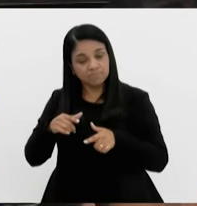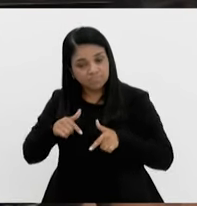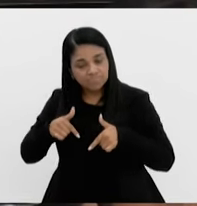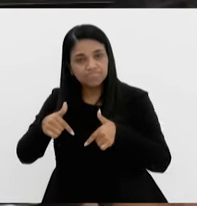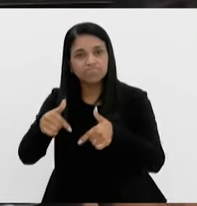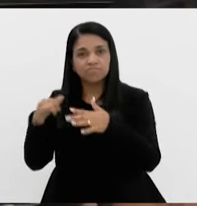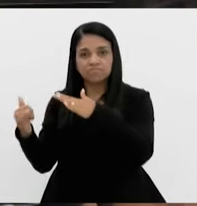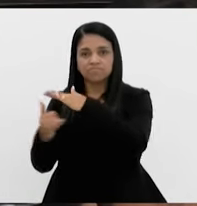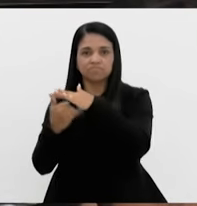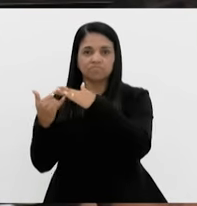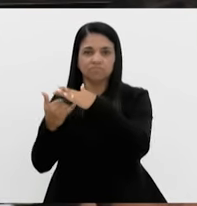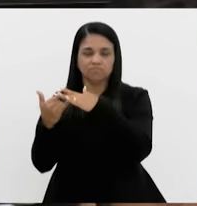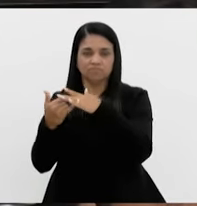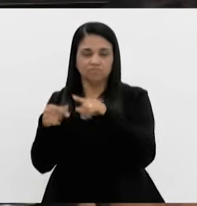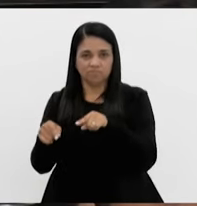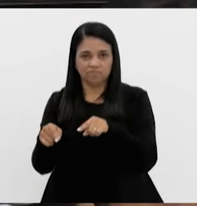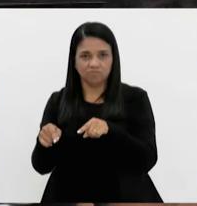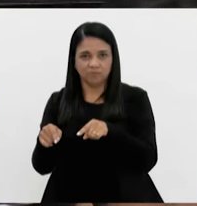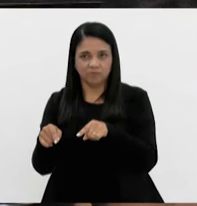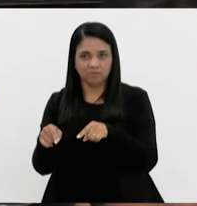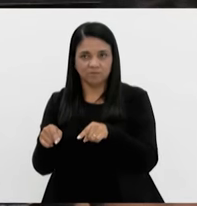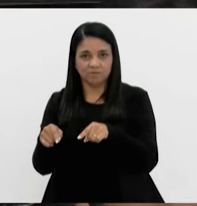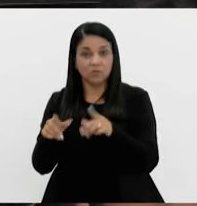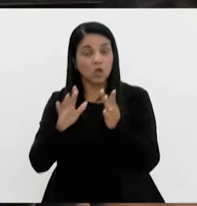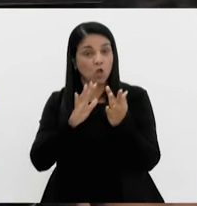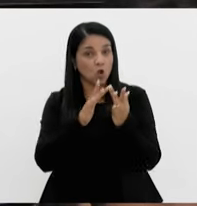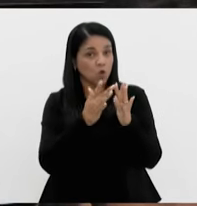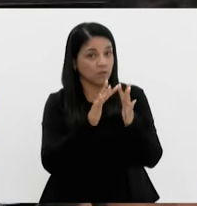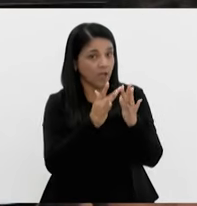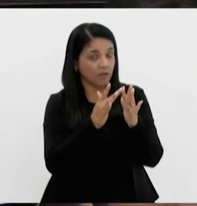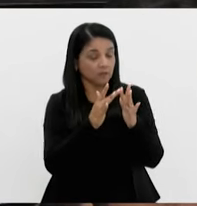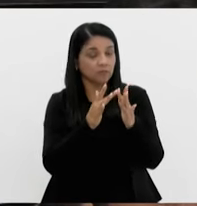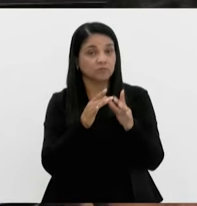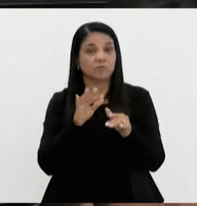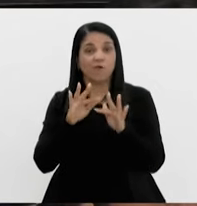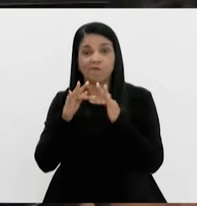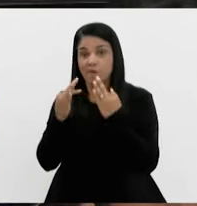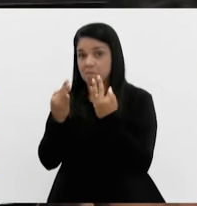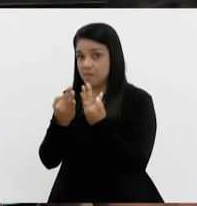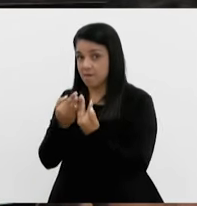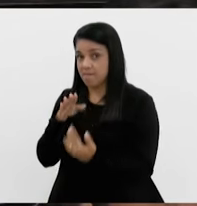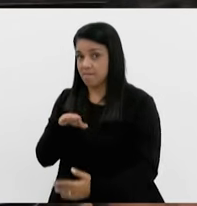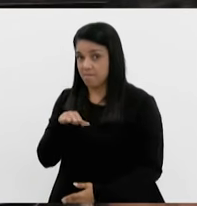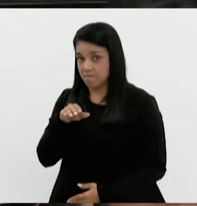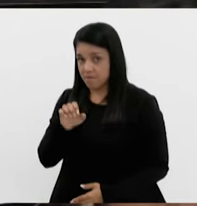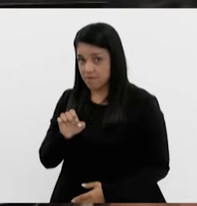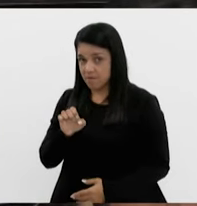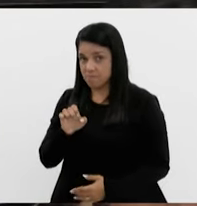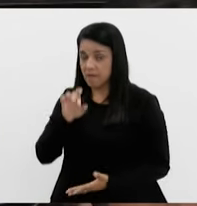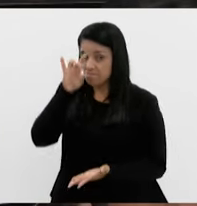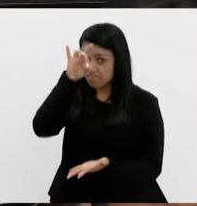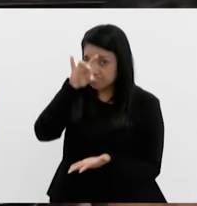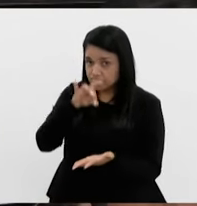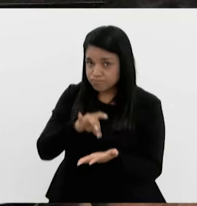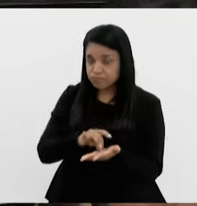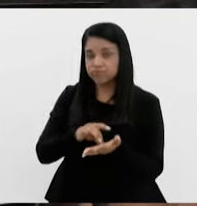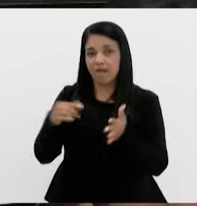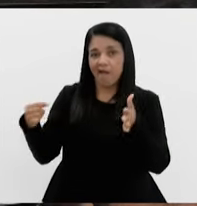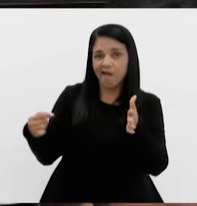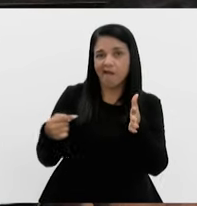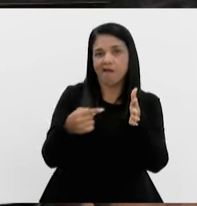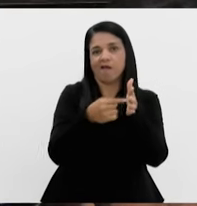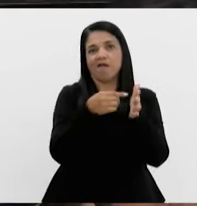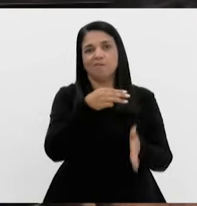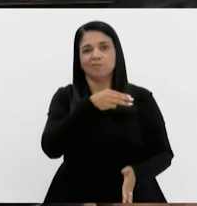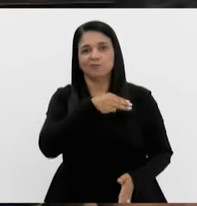esse assunto Estamos também em contato com a família e com a mãe para oficiar essa denúncia no ministério